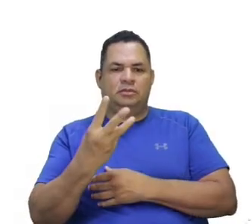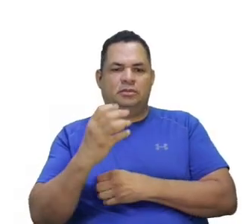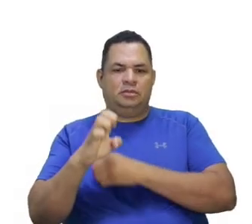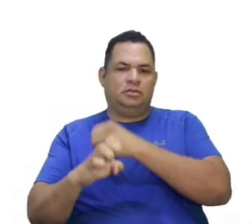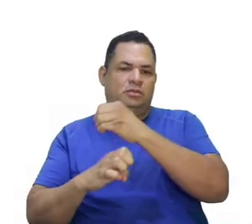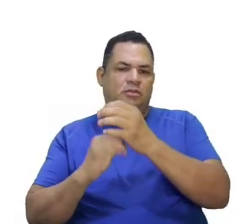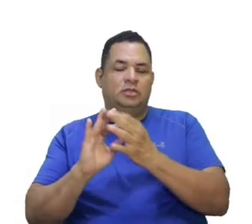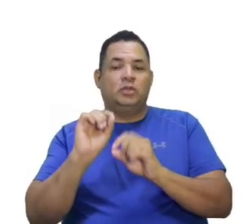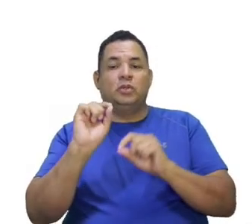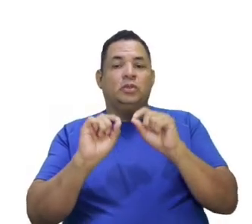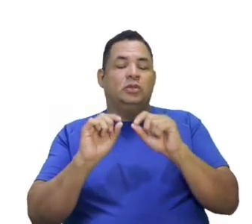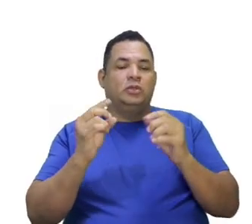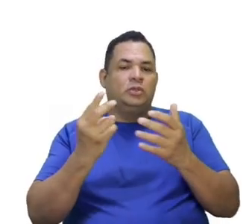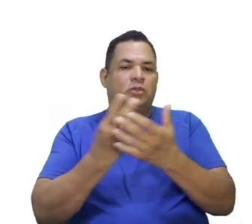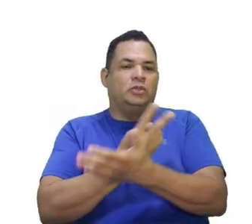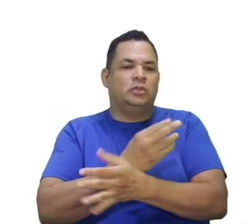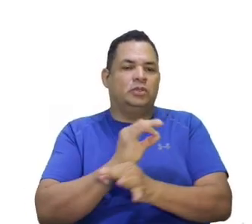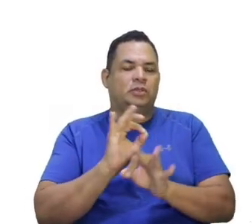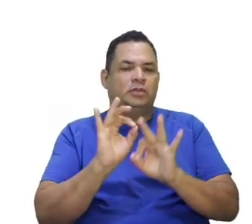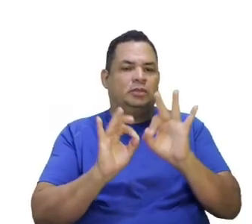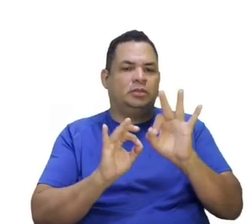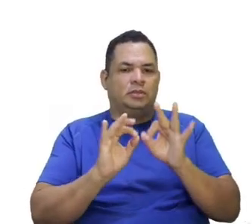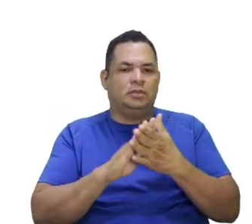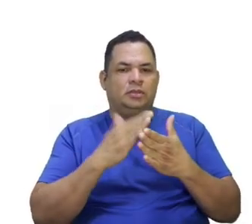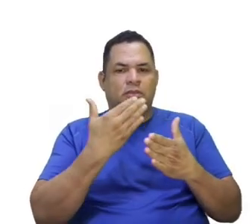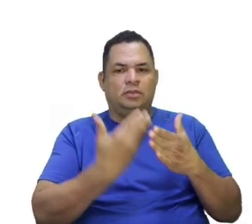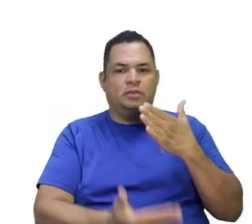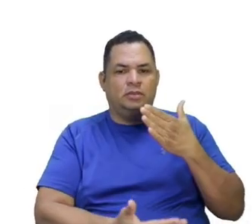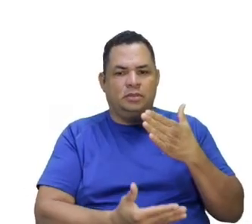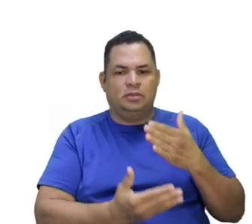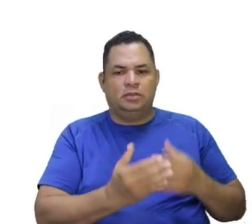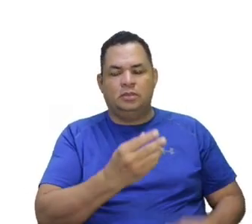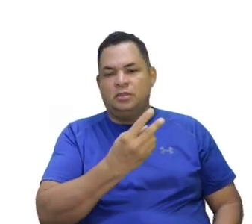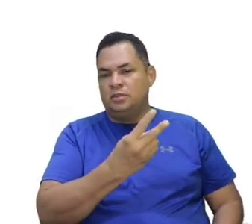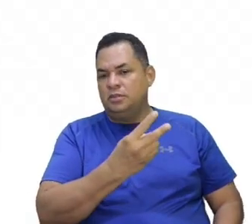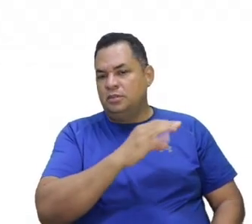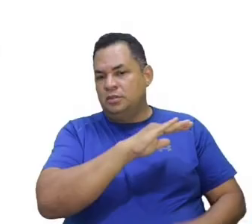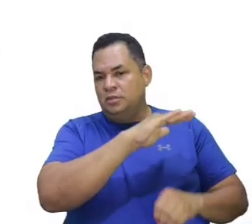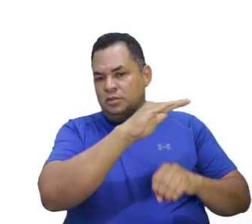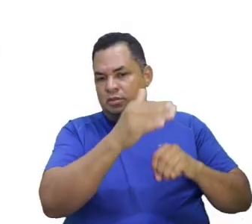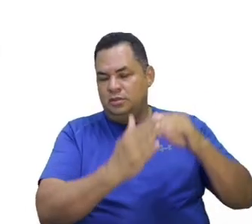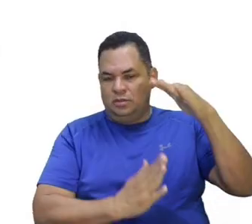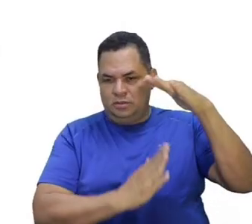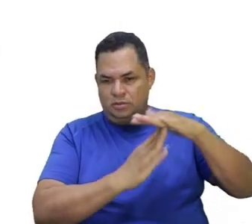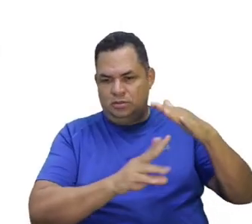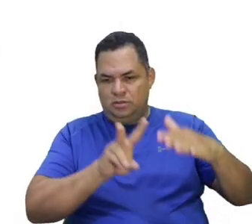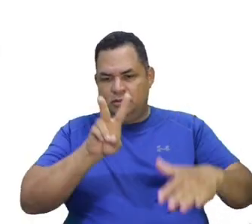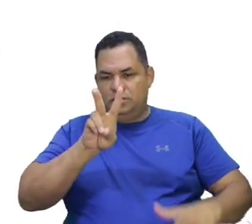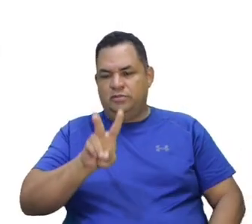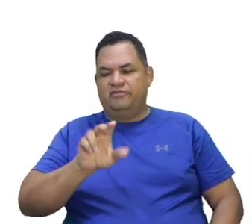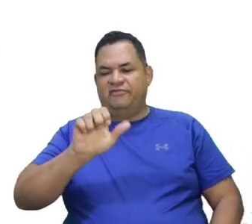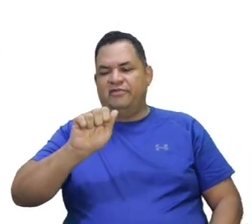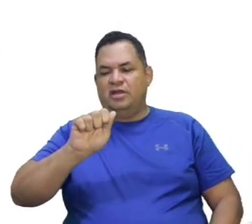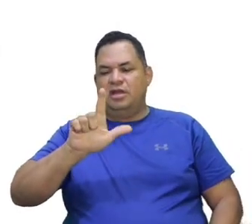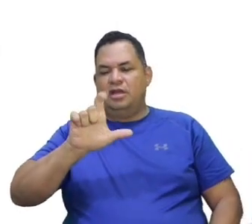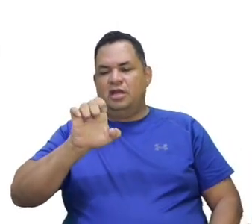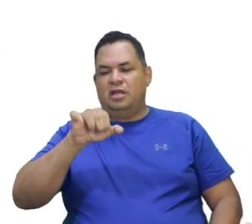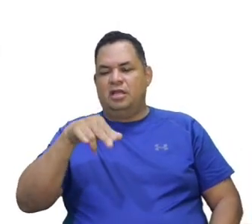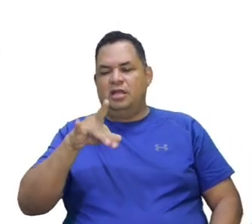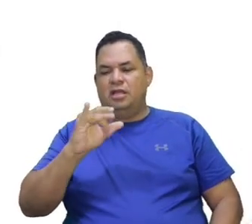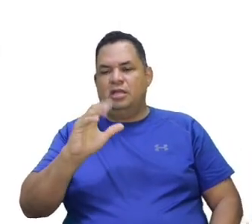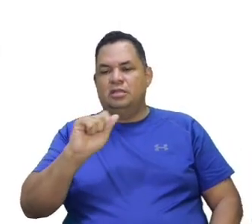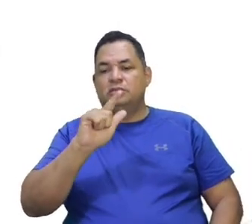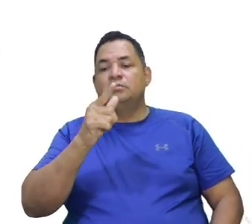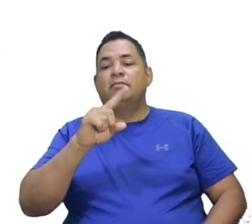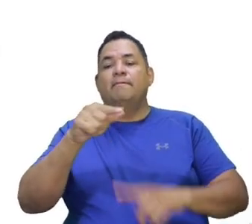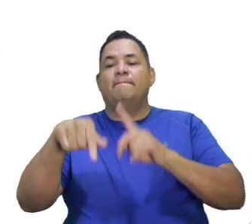elétrons. Então, o que vai acontecer? Ele vai perder esses 2 elétrons da camada de valência e mais um elétron